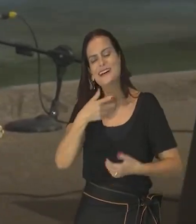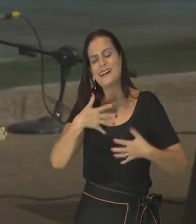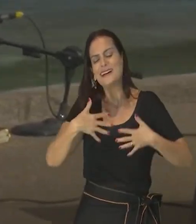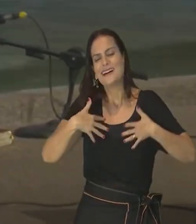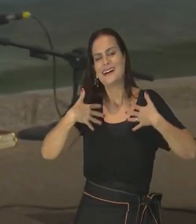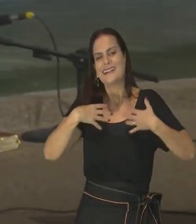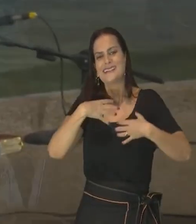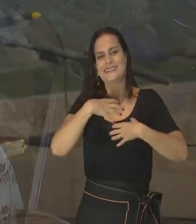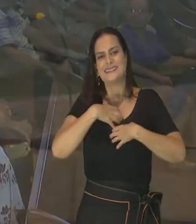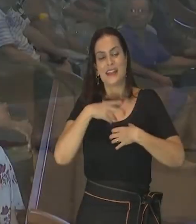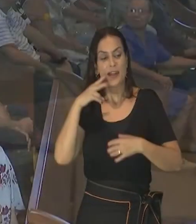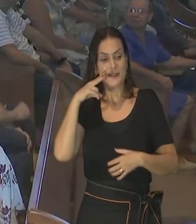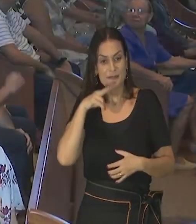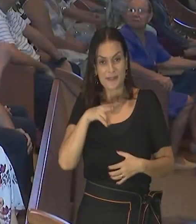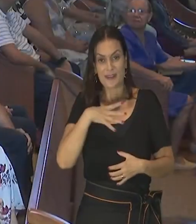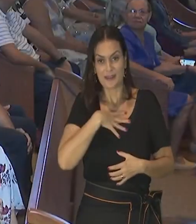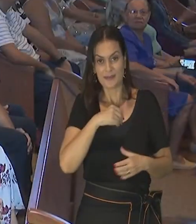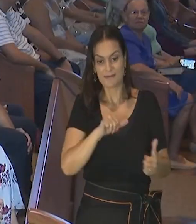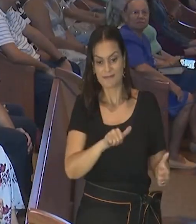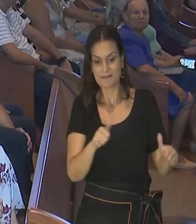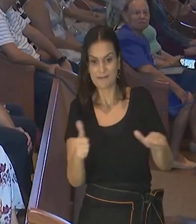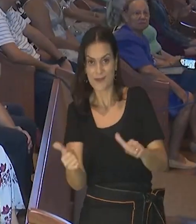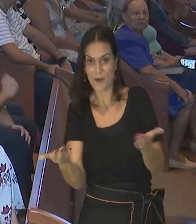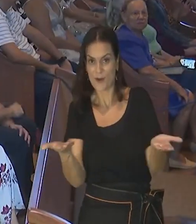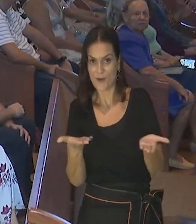de ver o seu filho sendo batizado hoje.